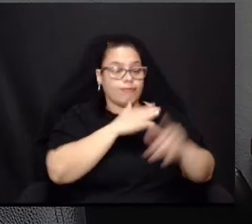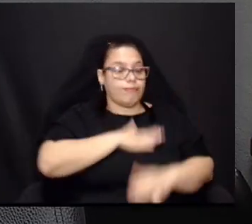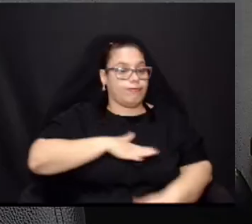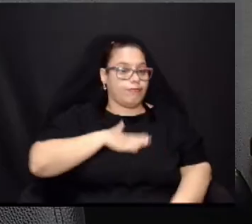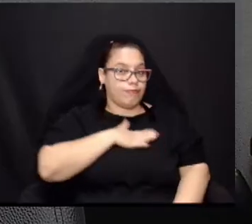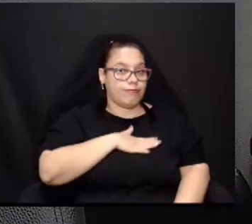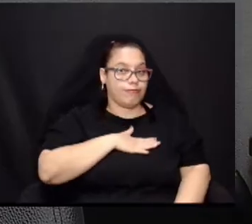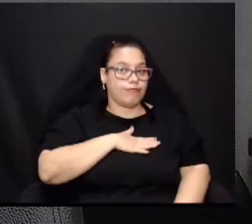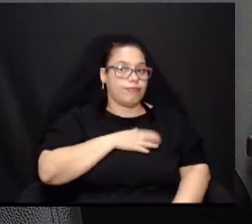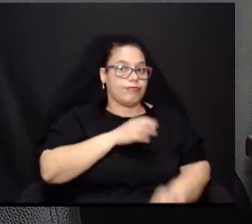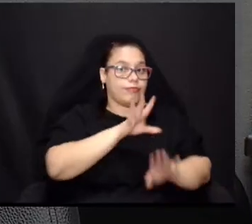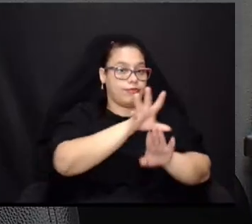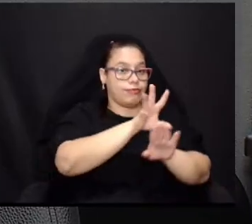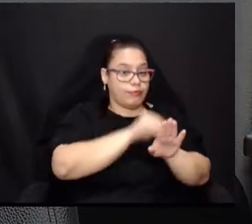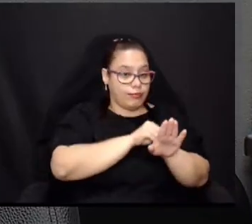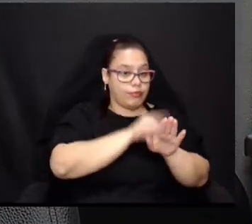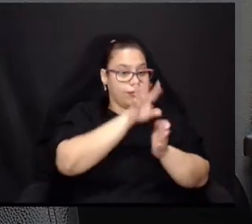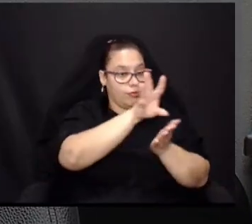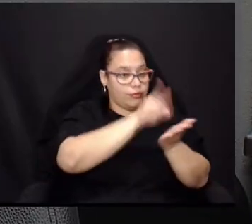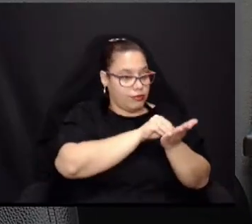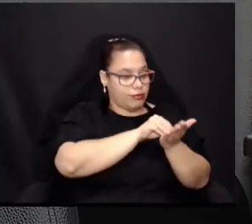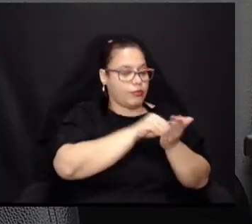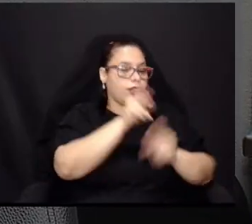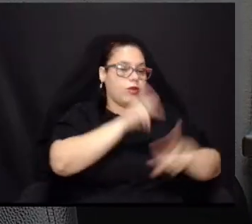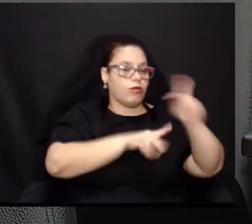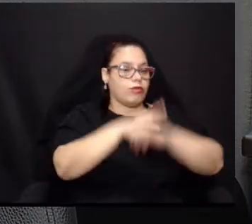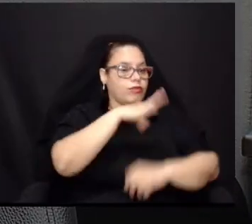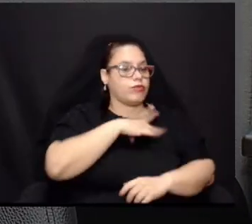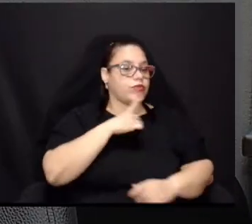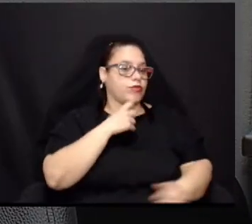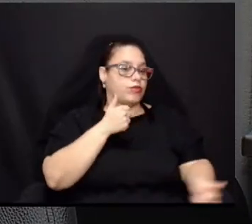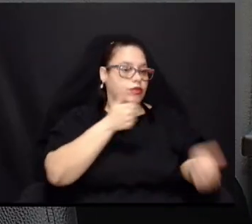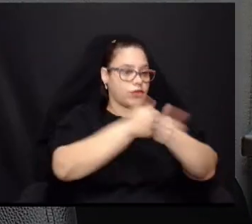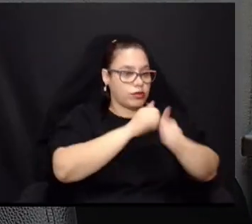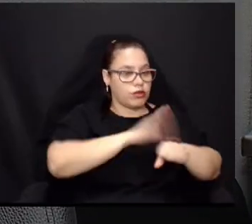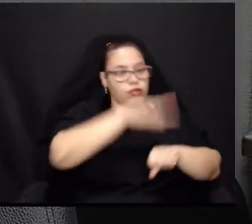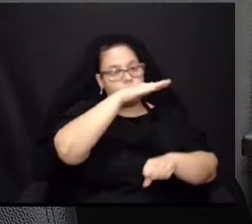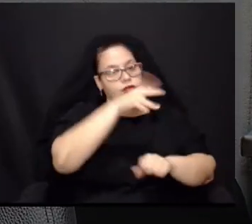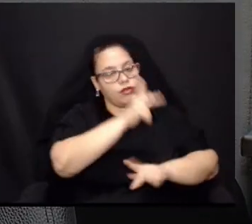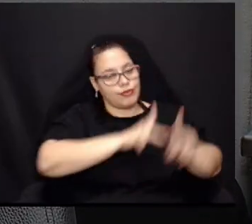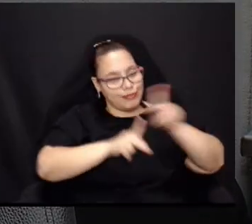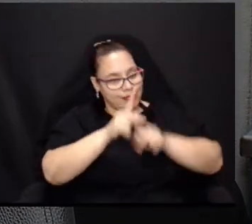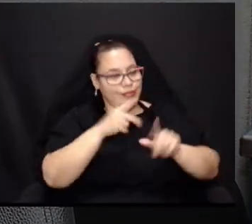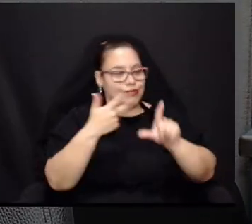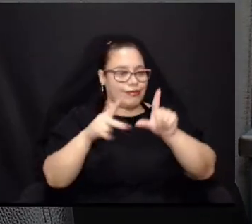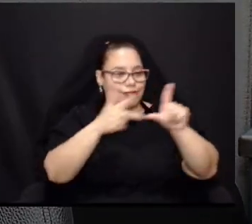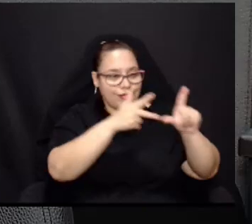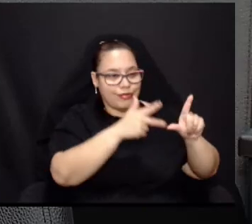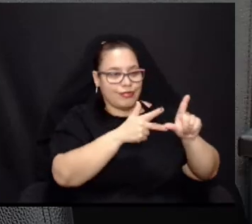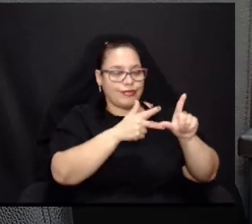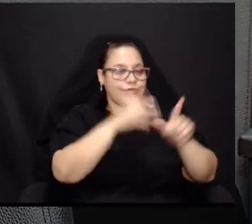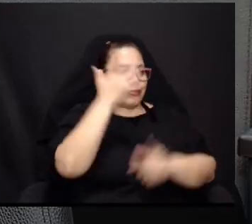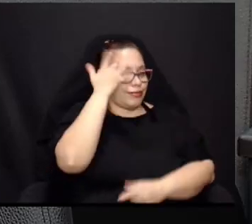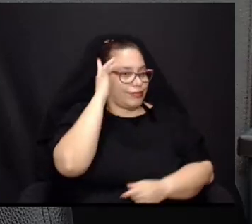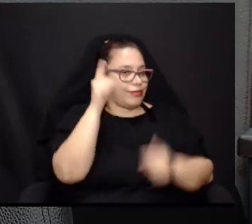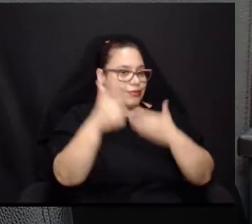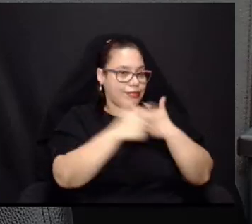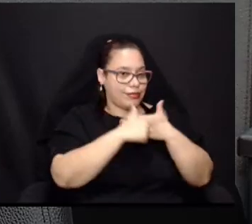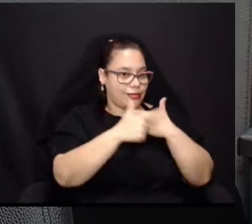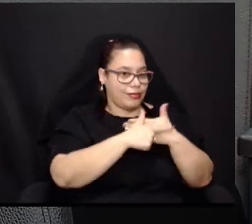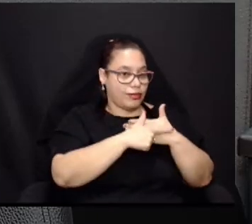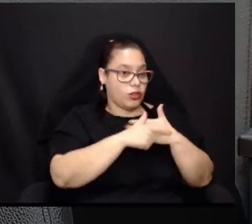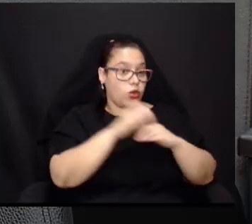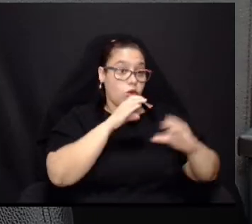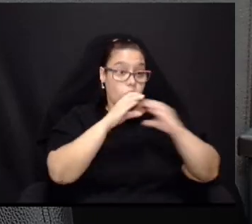para a população da cidade, né? Aproximar cada vez mais a população do legislativo. Eu acho que esse é o nosso papel enquanto comunicadores, por mais que